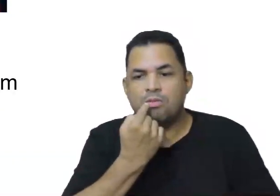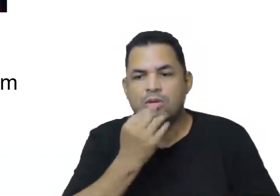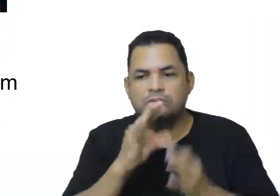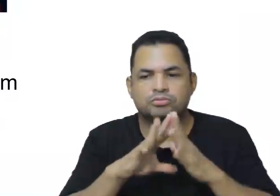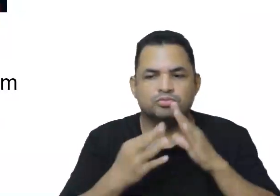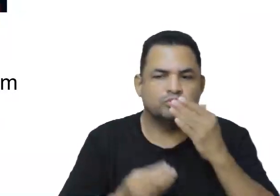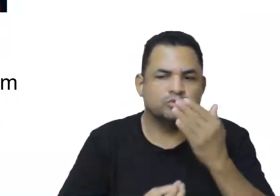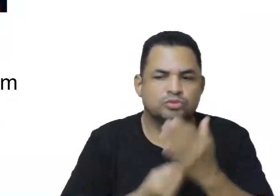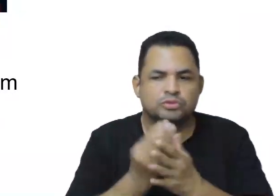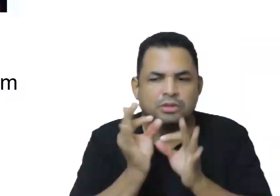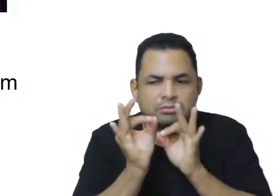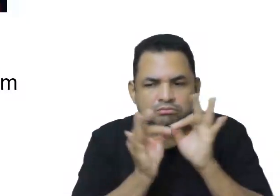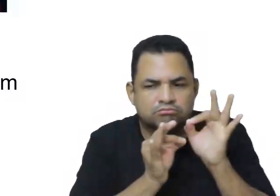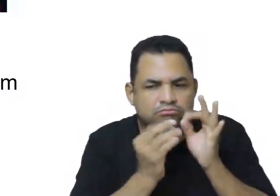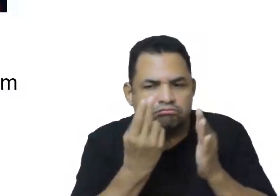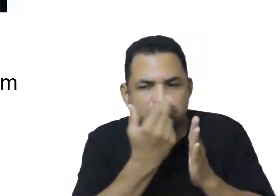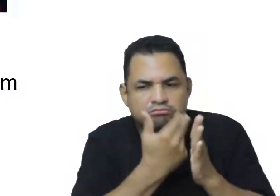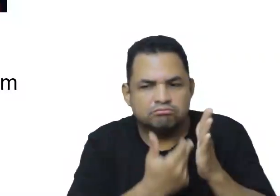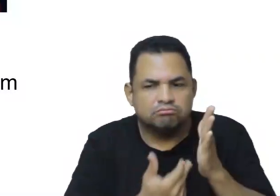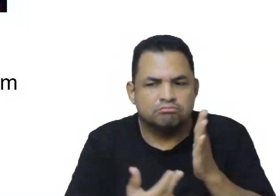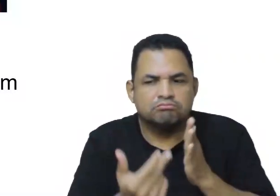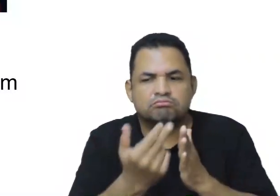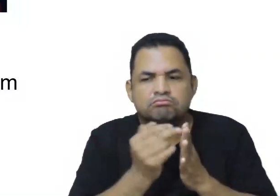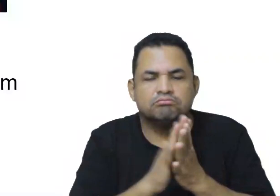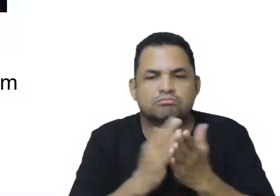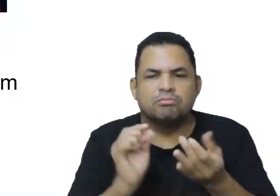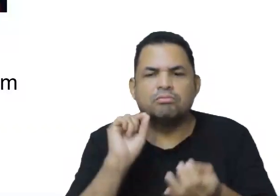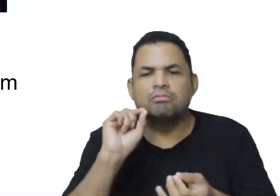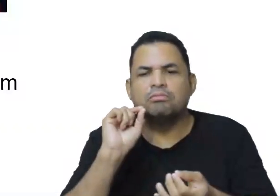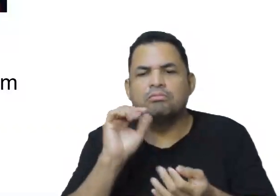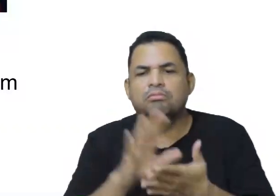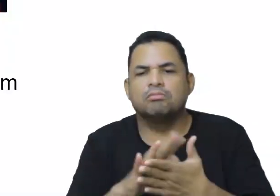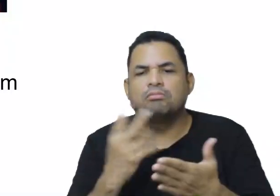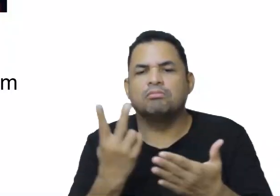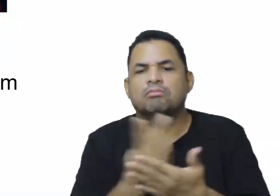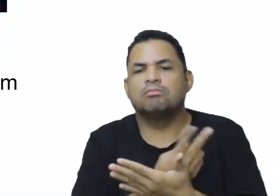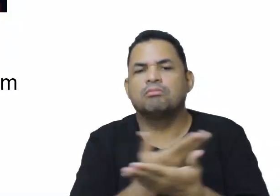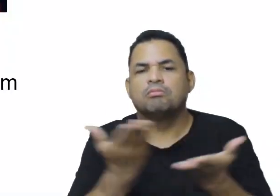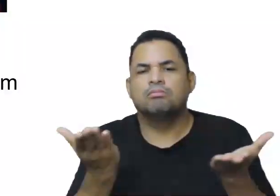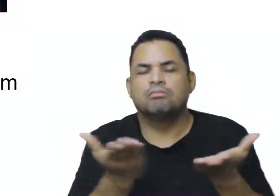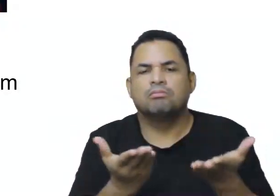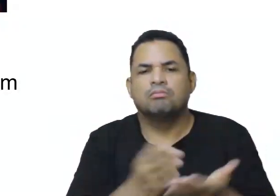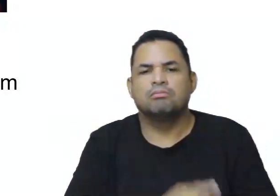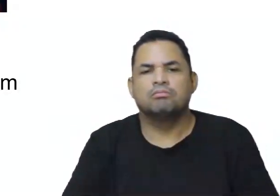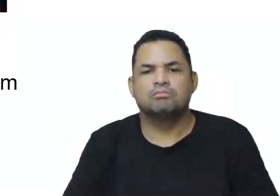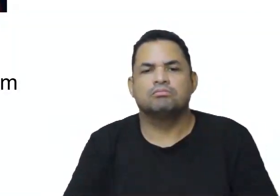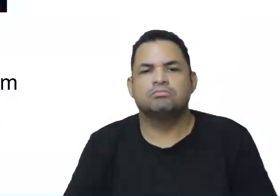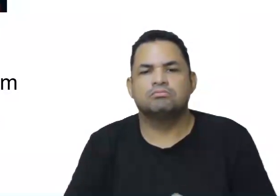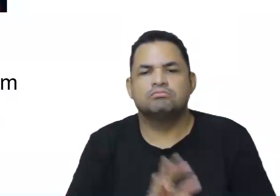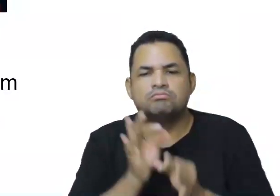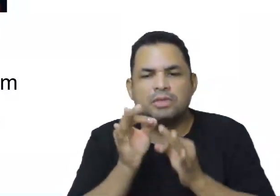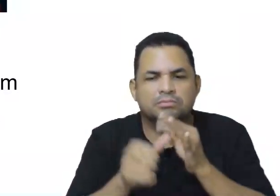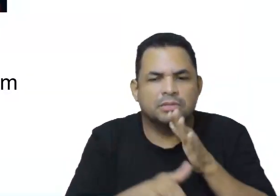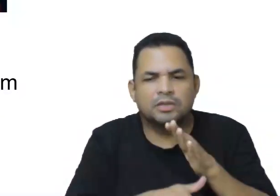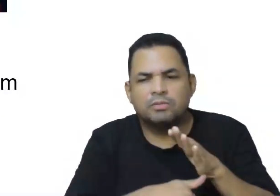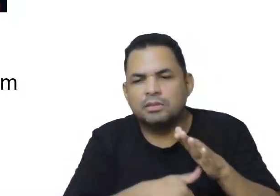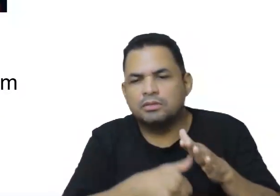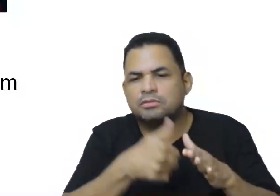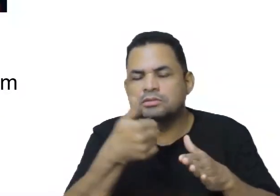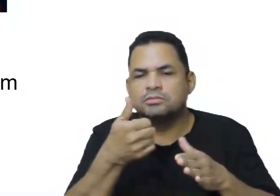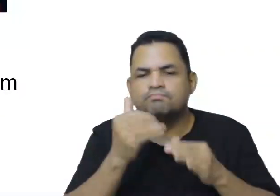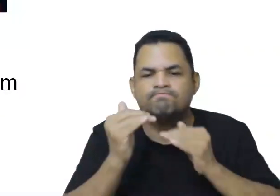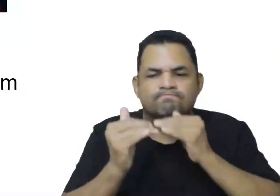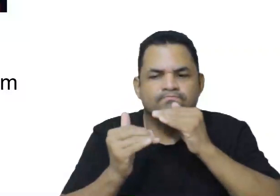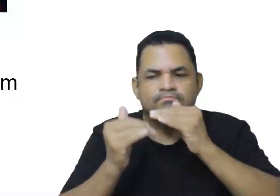já desenhado, digamos, está rascunhado. O que vai acontecer a partir daqui? É um aperfeiçoamento, né? É